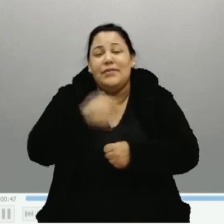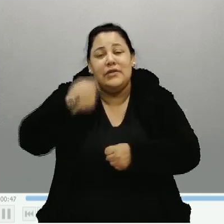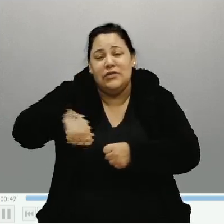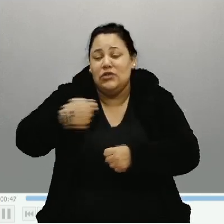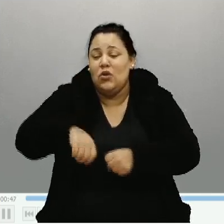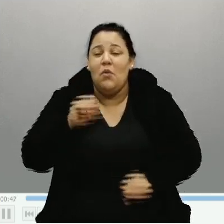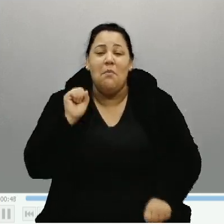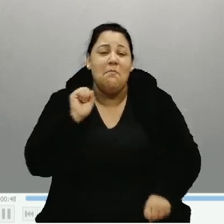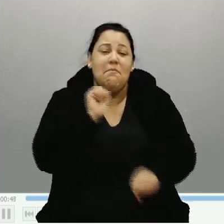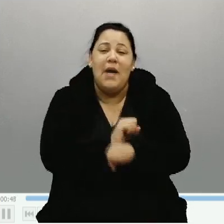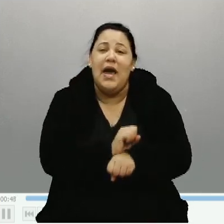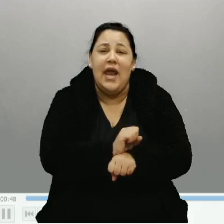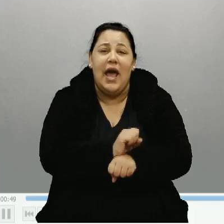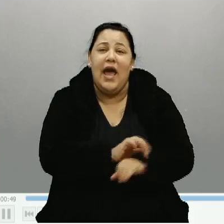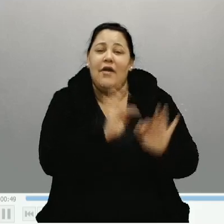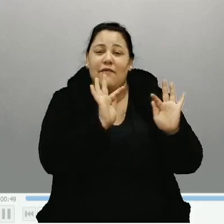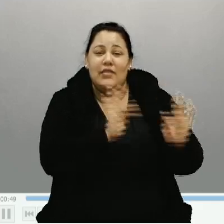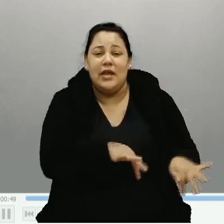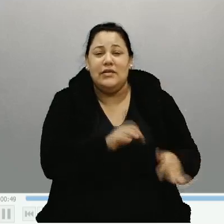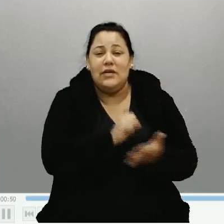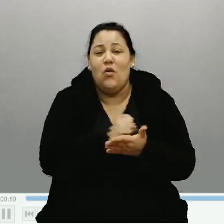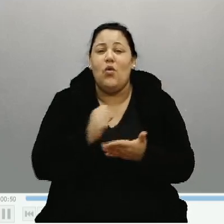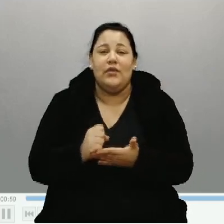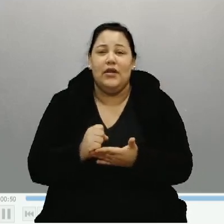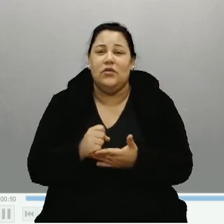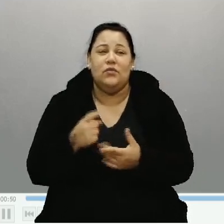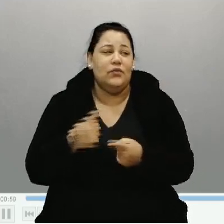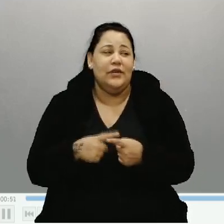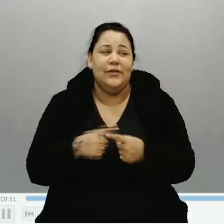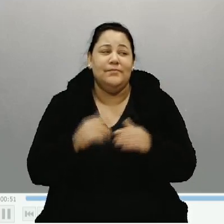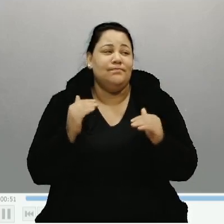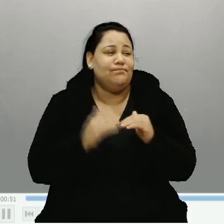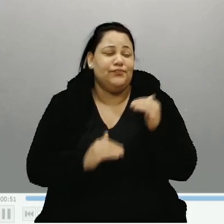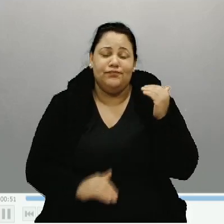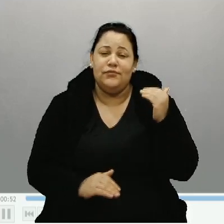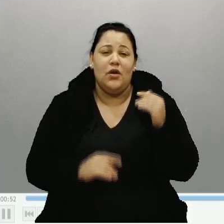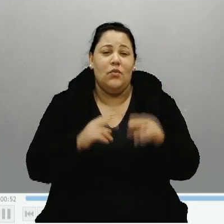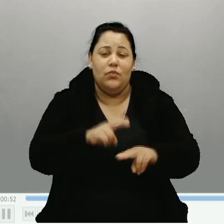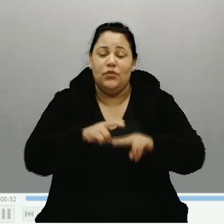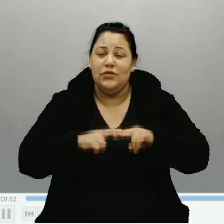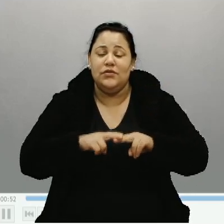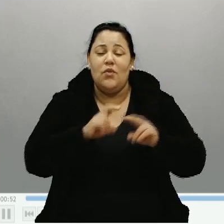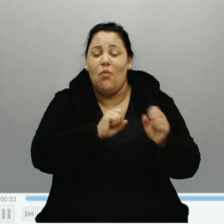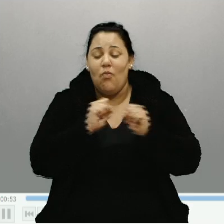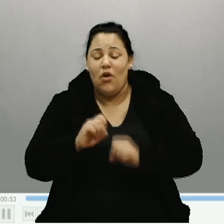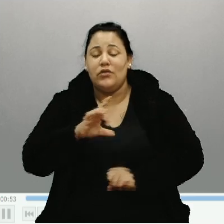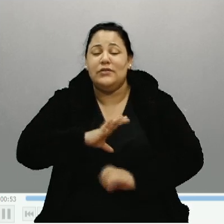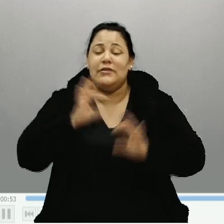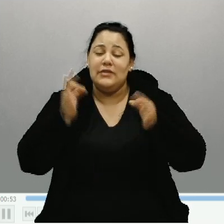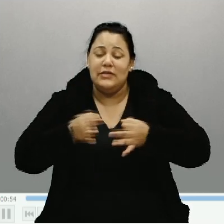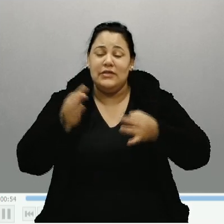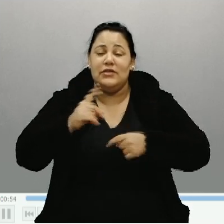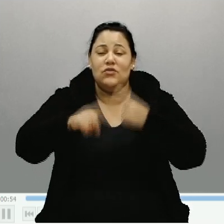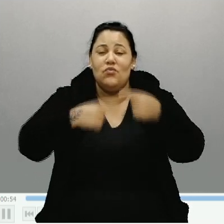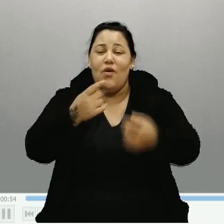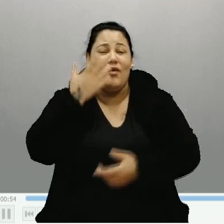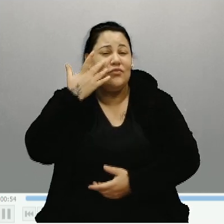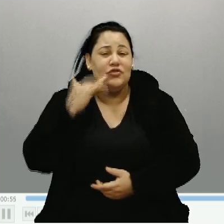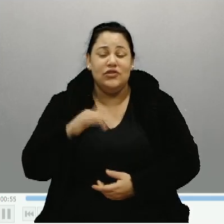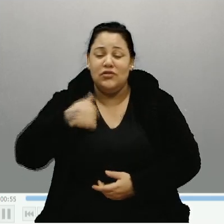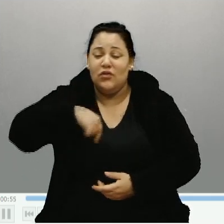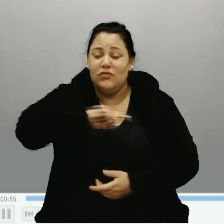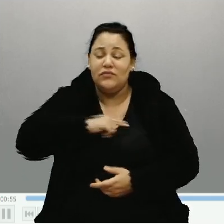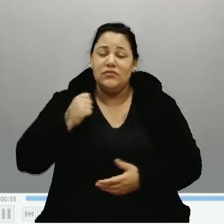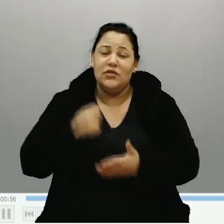que rescindir unilateralmente o contrato. Portanto, pode ter certeza que nos próximos dias nós vamos estar aqui